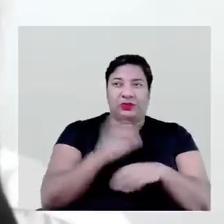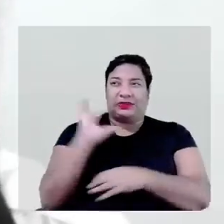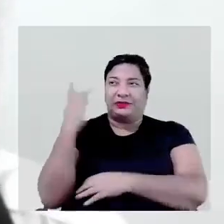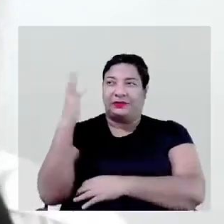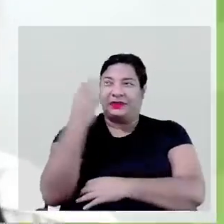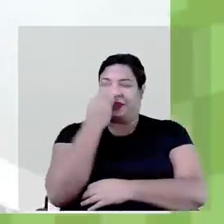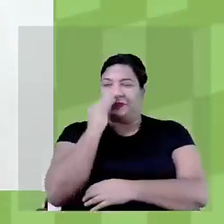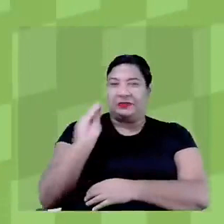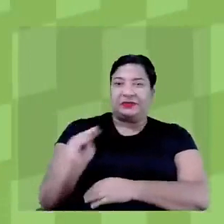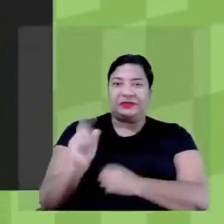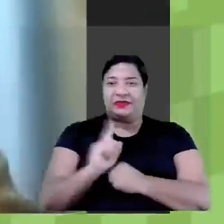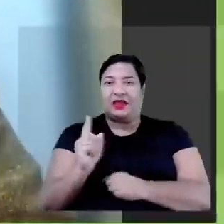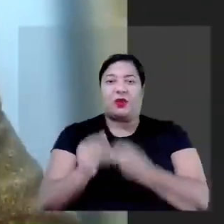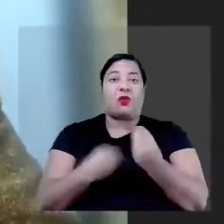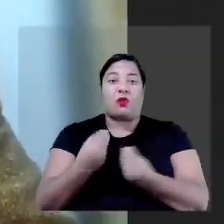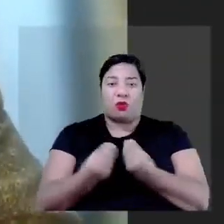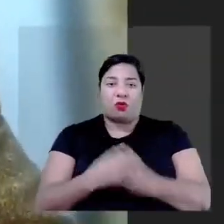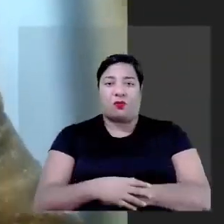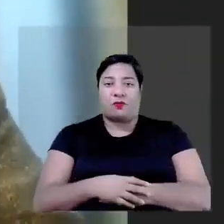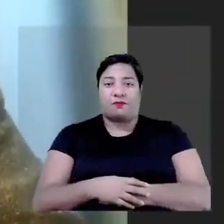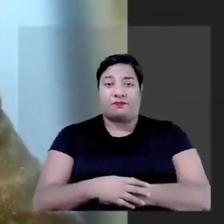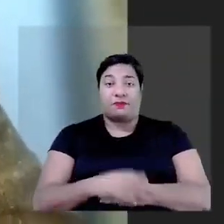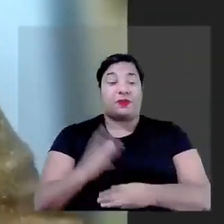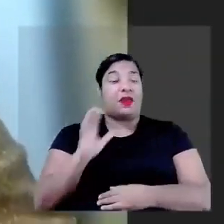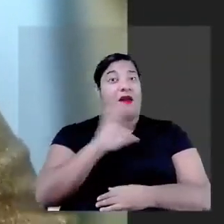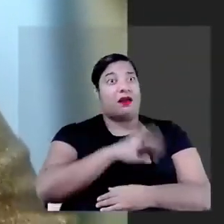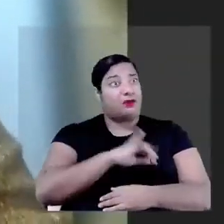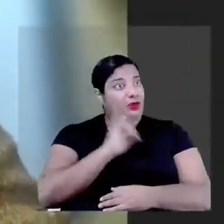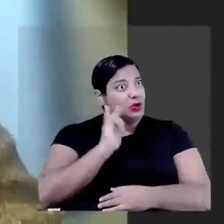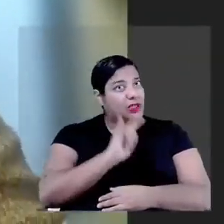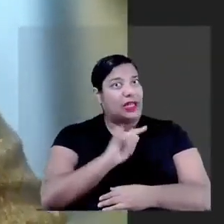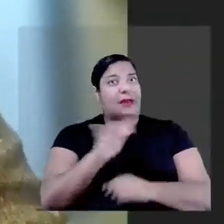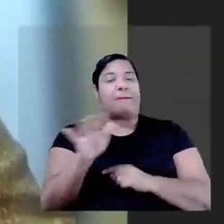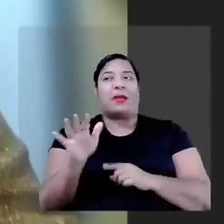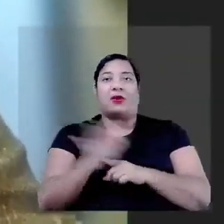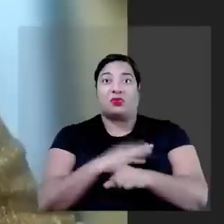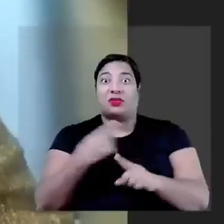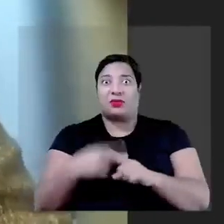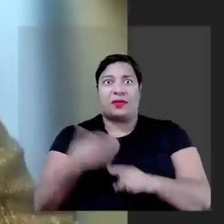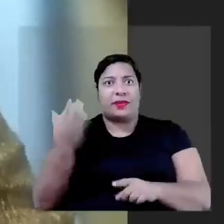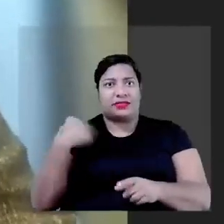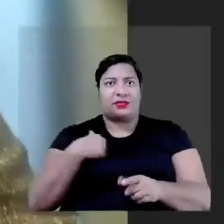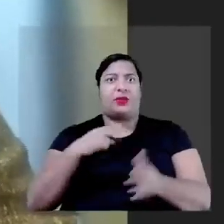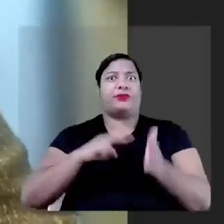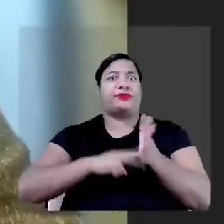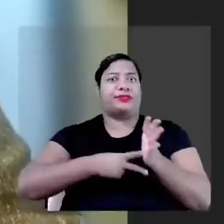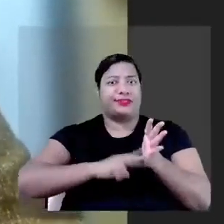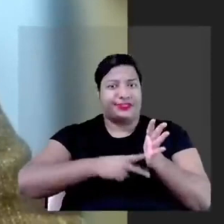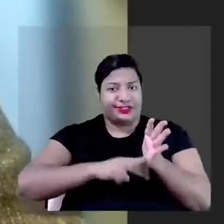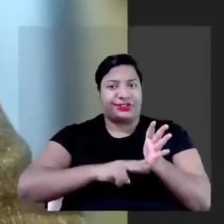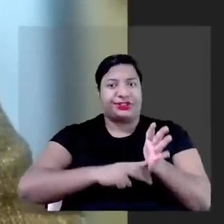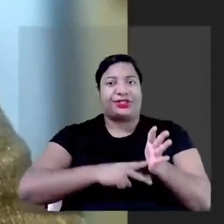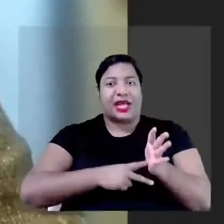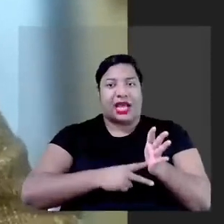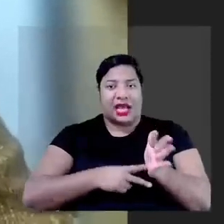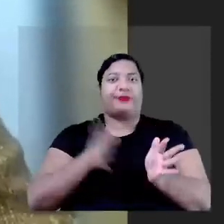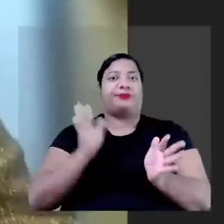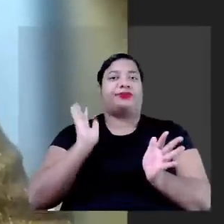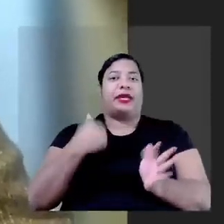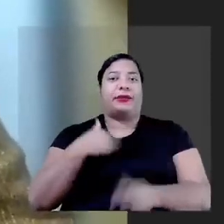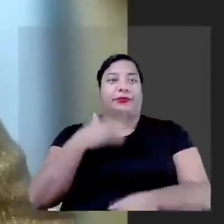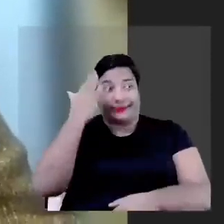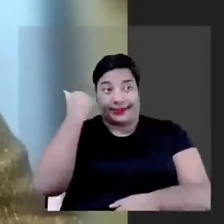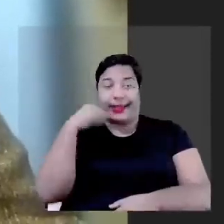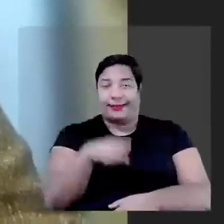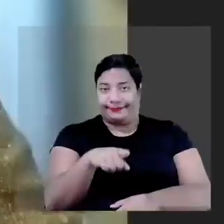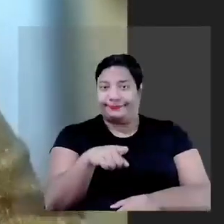Adorei a pergunta. Eu já fui sindicalista. Laura Lúcia Vieira Cedeviva, secretária do Então, eu Verde sei e do Meio muito Ambiente bem da como é que Prefeitura é de São isso, Paulo. sabe?